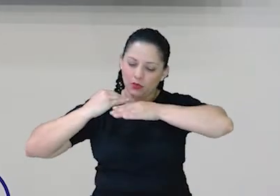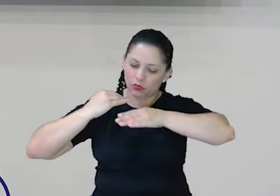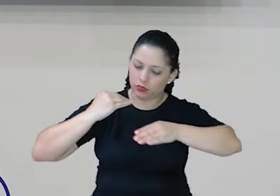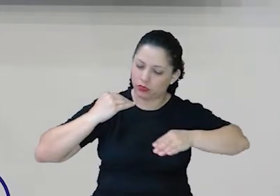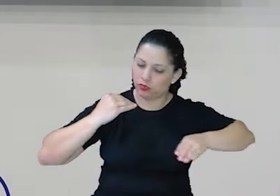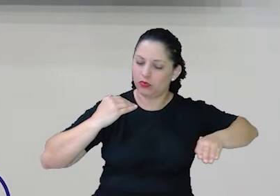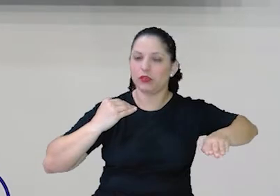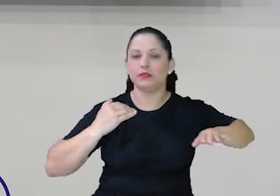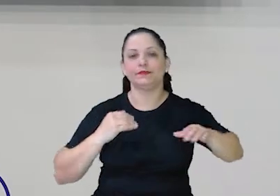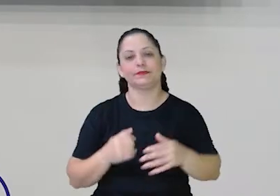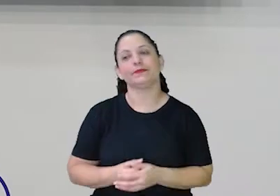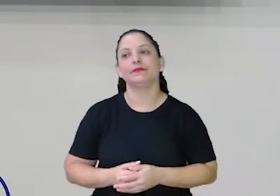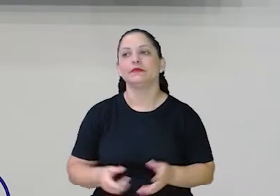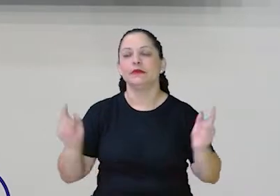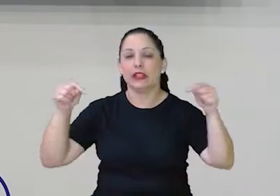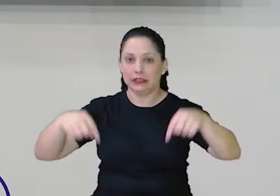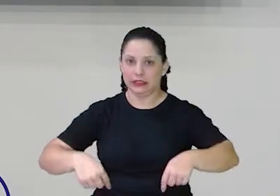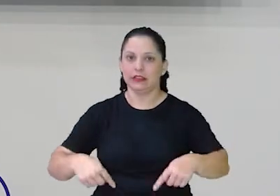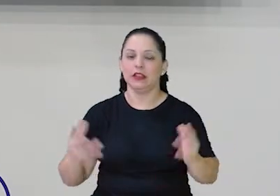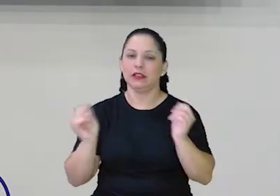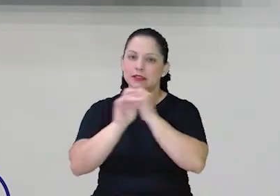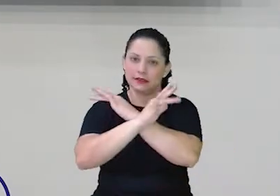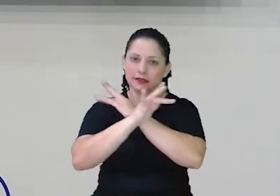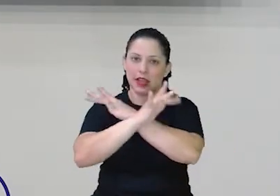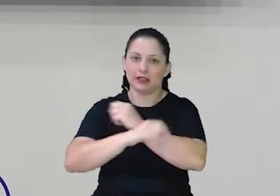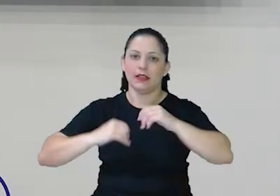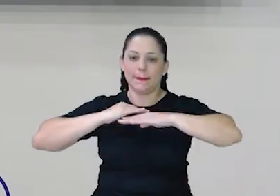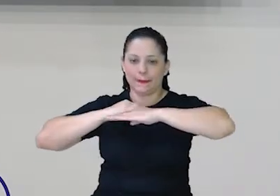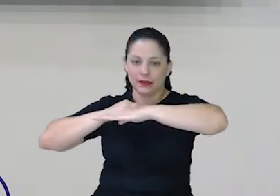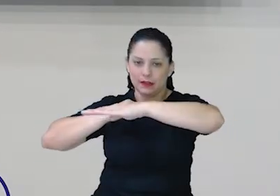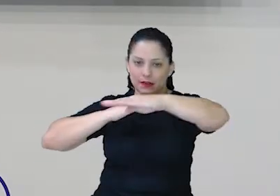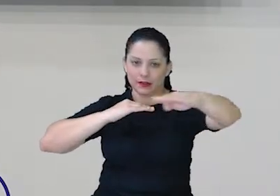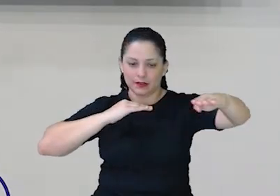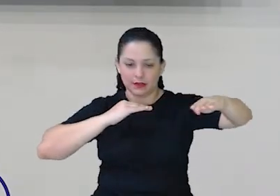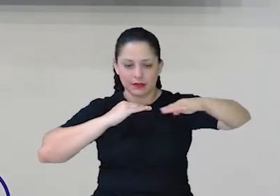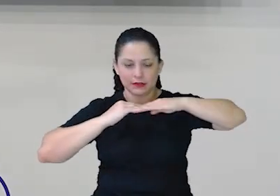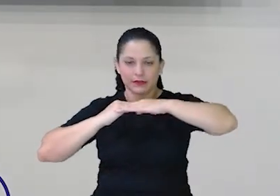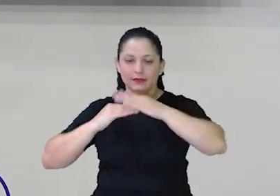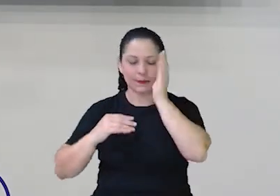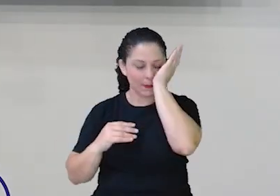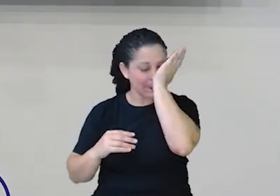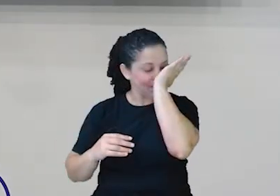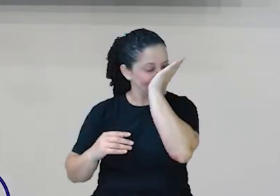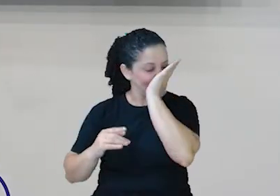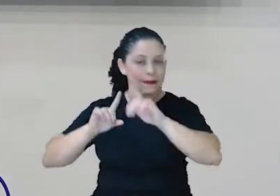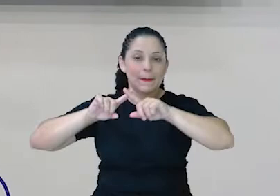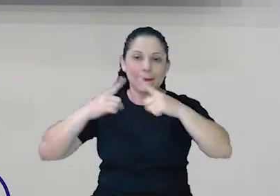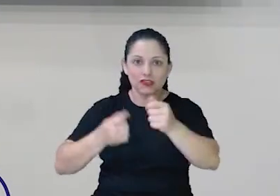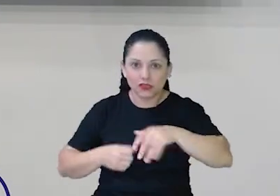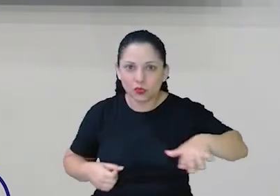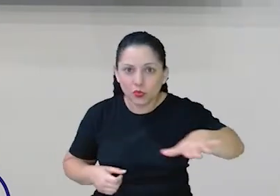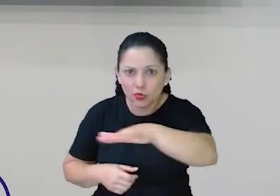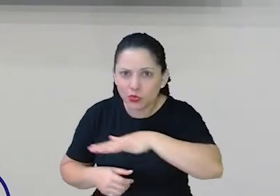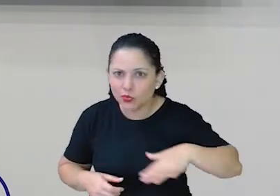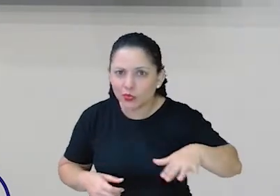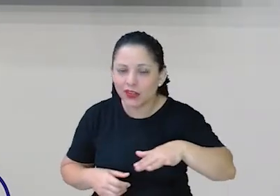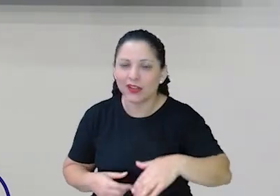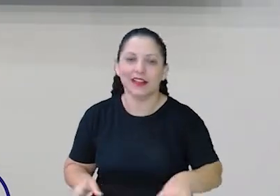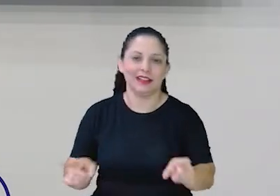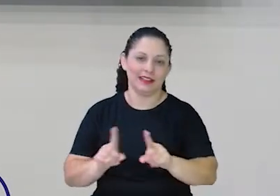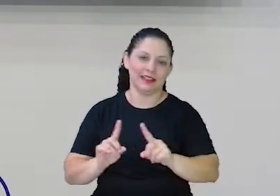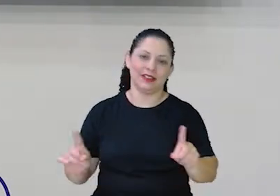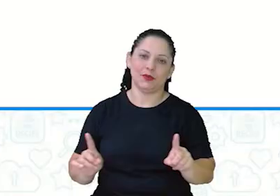numa cidade que é uma cidade plana. Mas será que toda parte dessa cidade é plana? Não. Olha